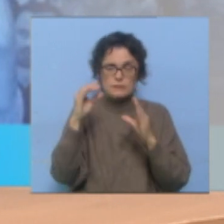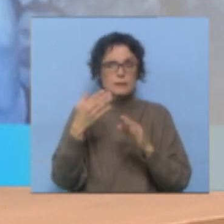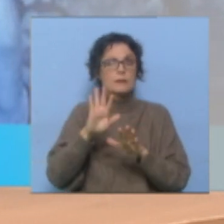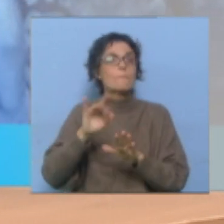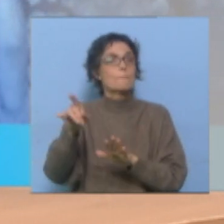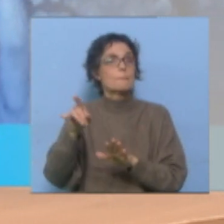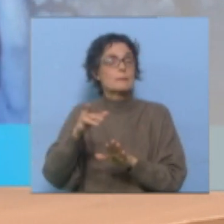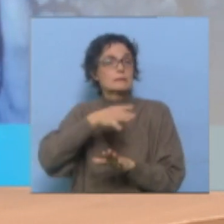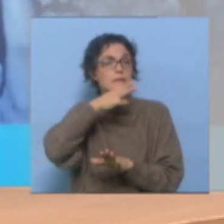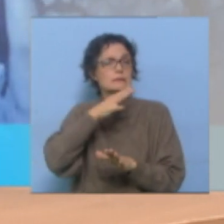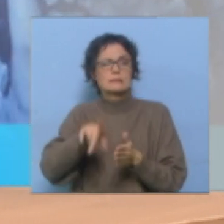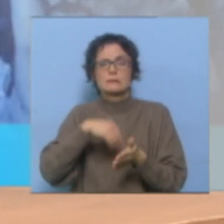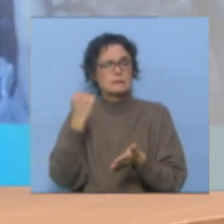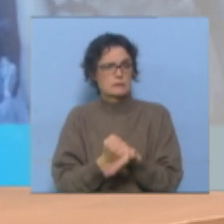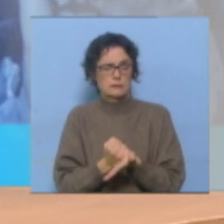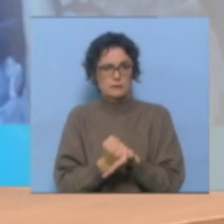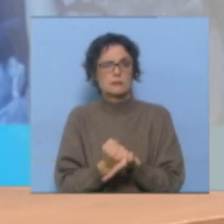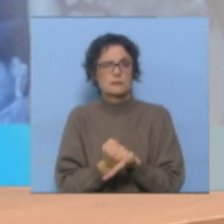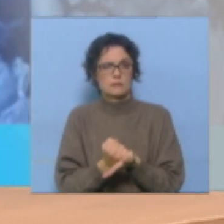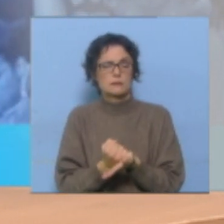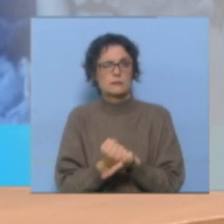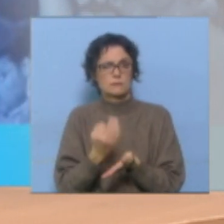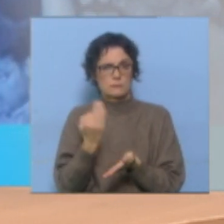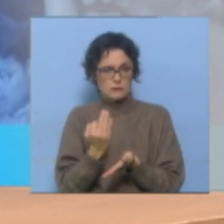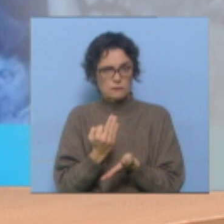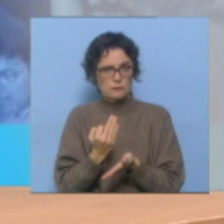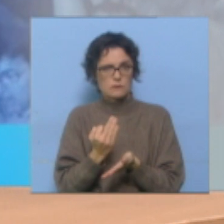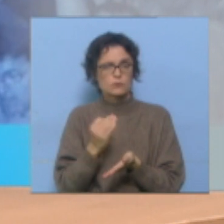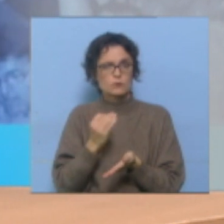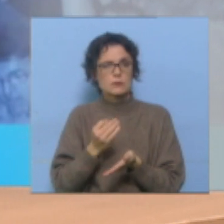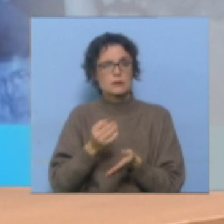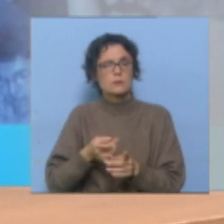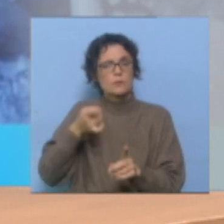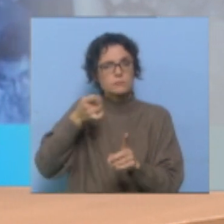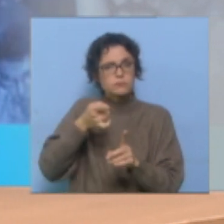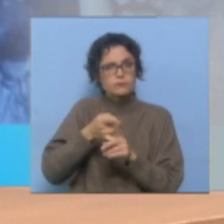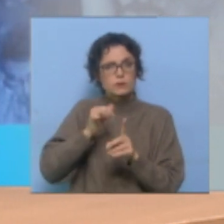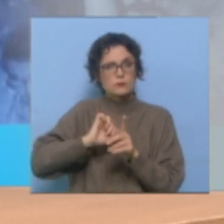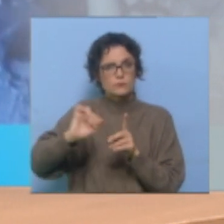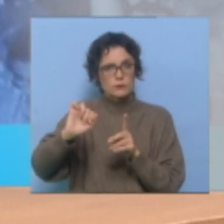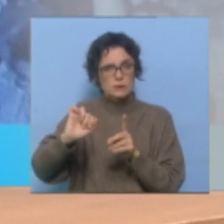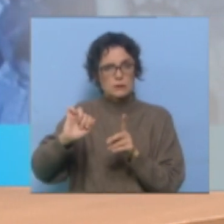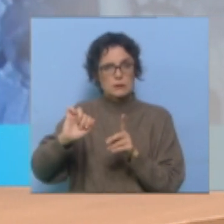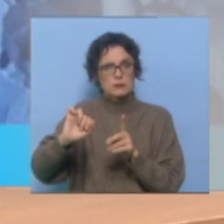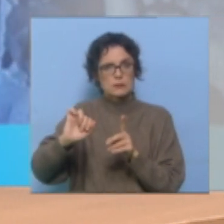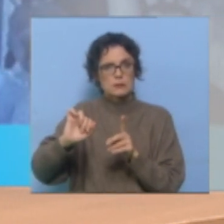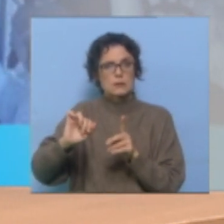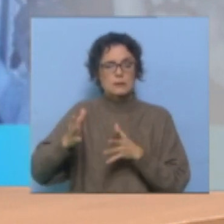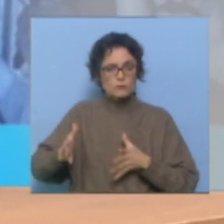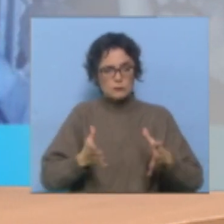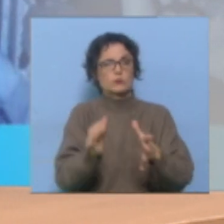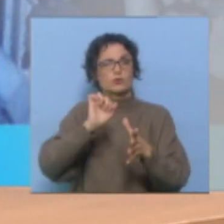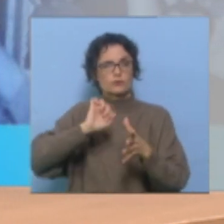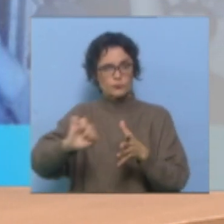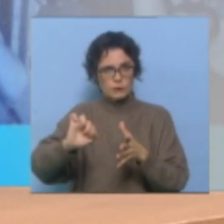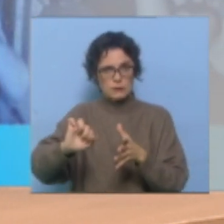perentoriamente que a única motivação que tinha para ser o que era, para dizer o que